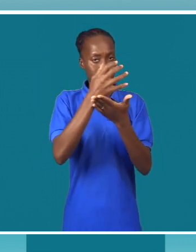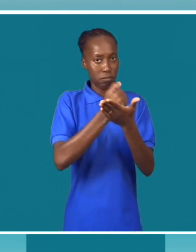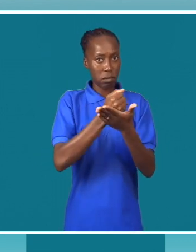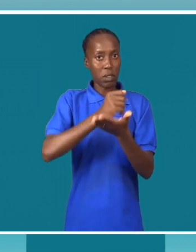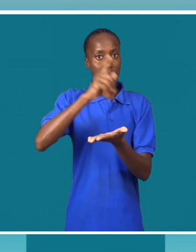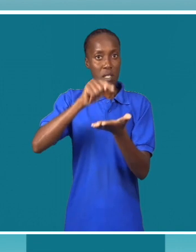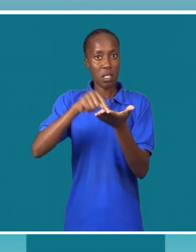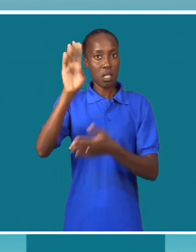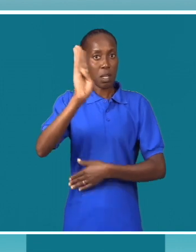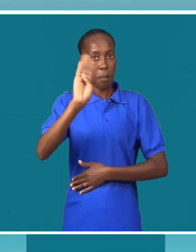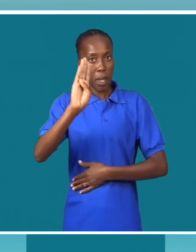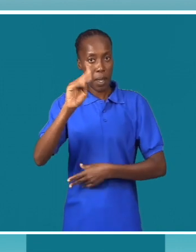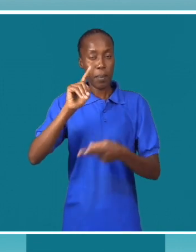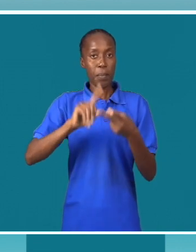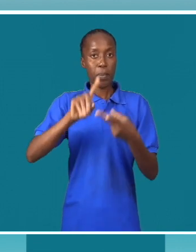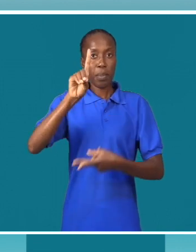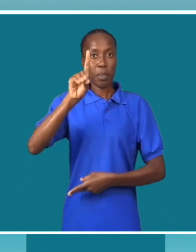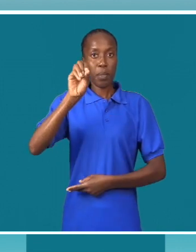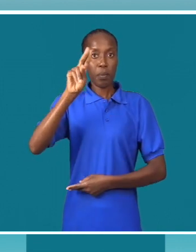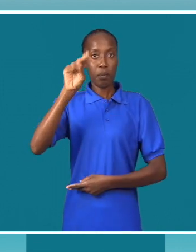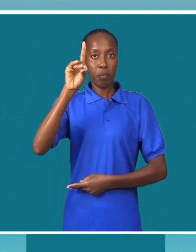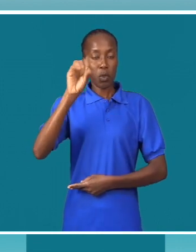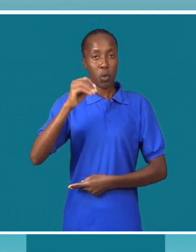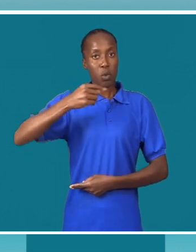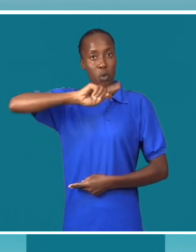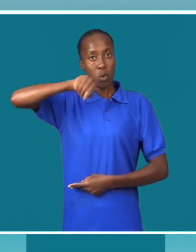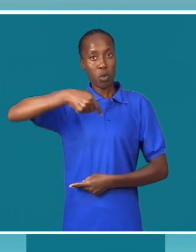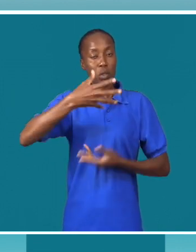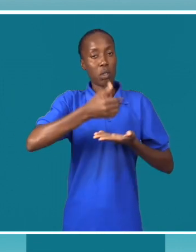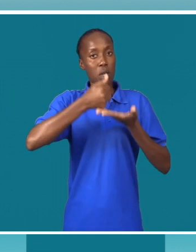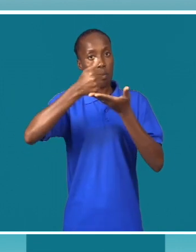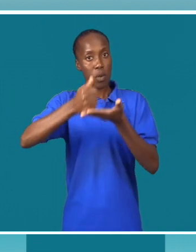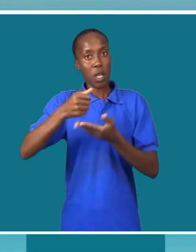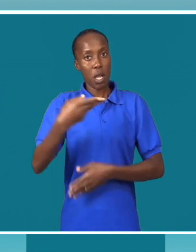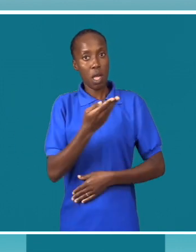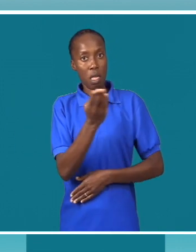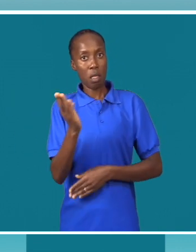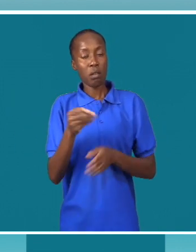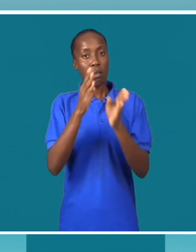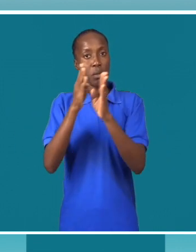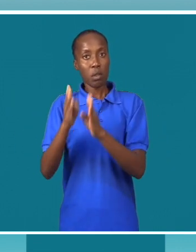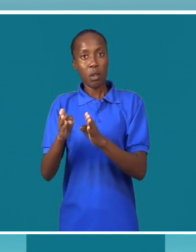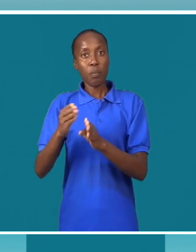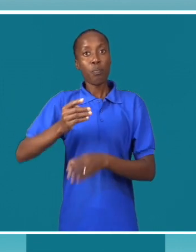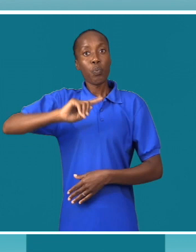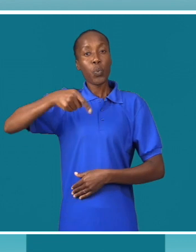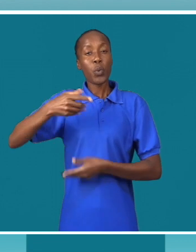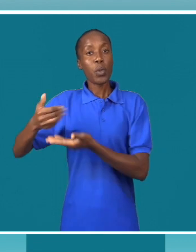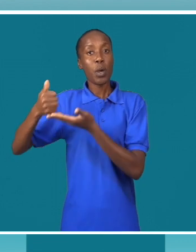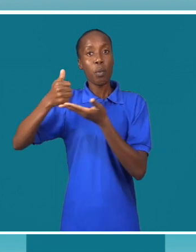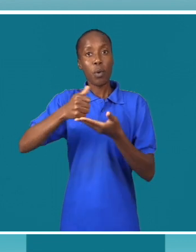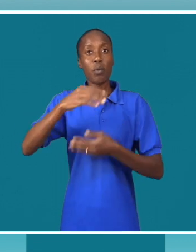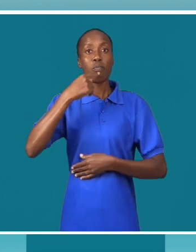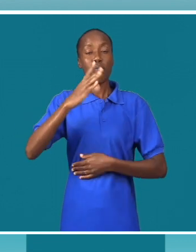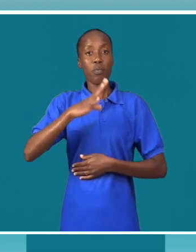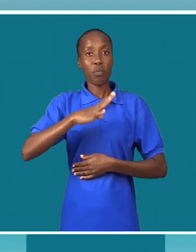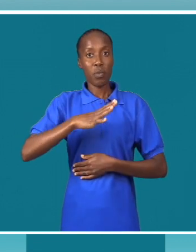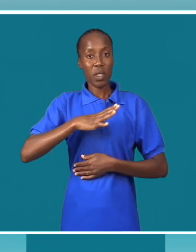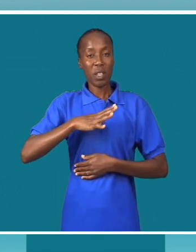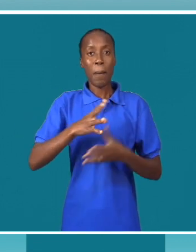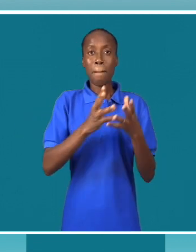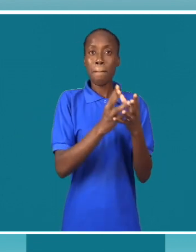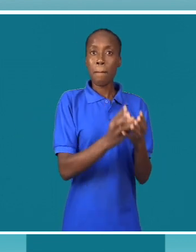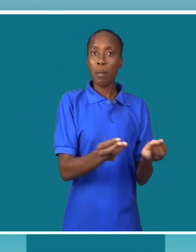e o nosso apoio está sendo direcionado a essas pessoas. O nosso apoio é construído por produtos de primeira